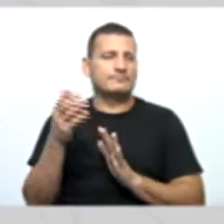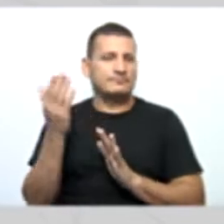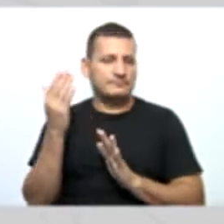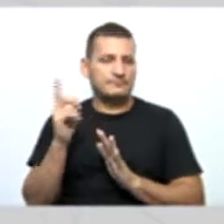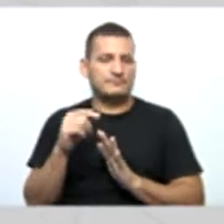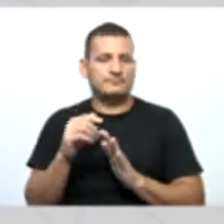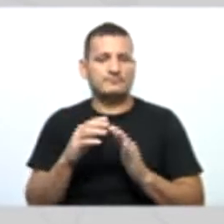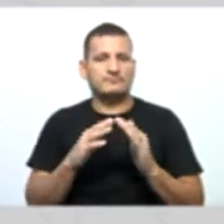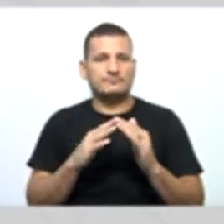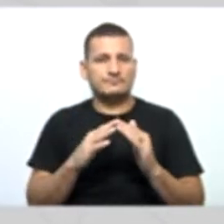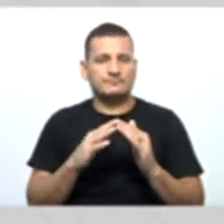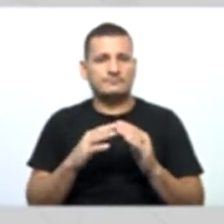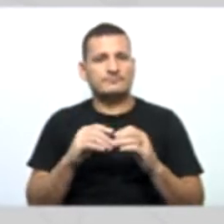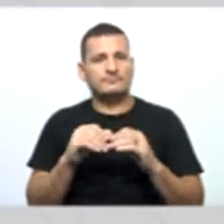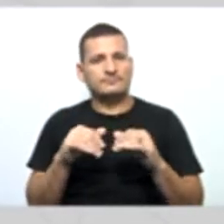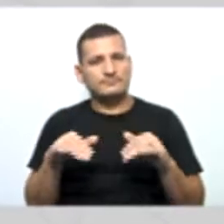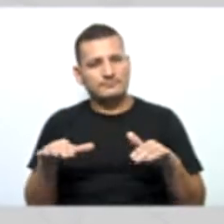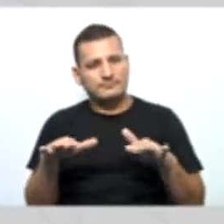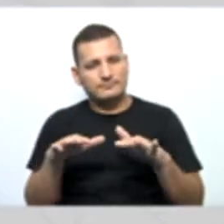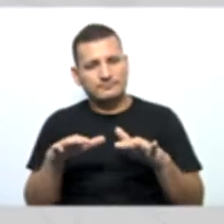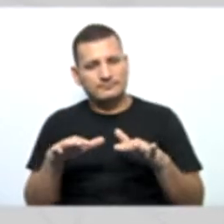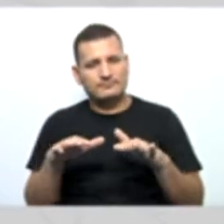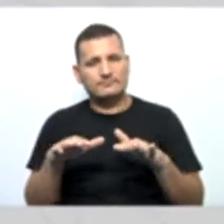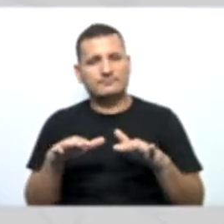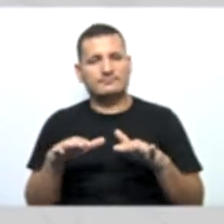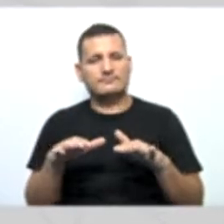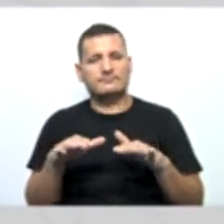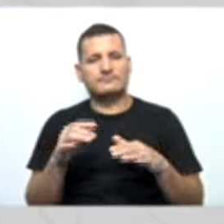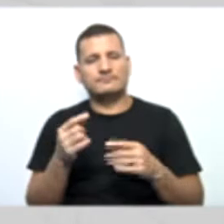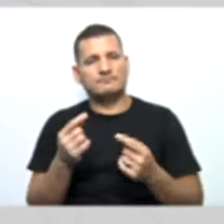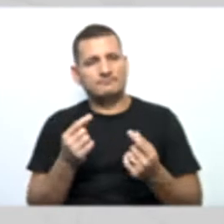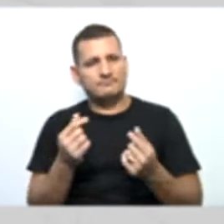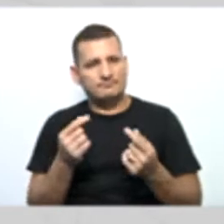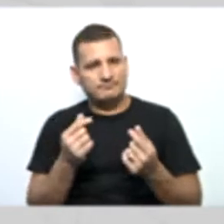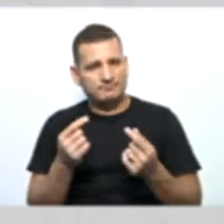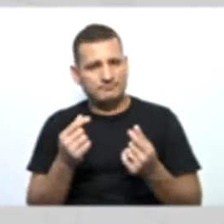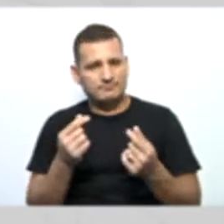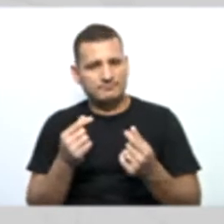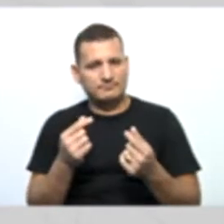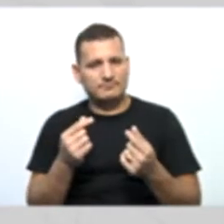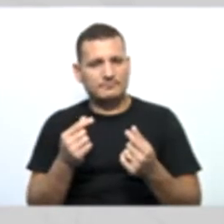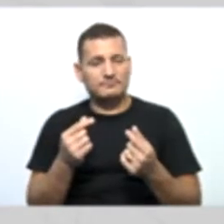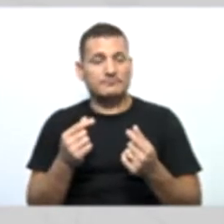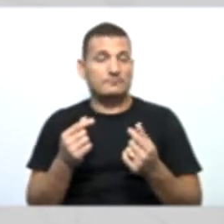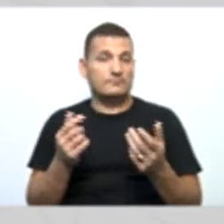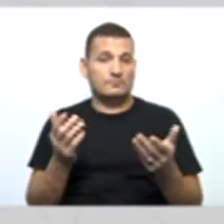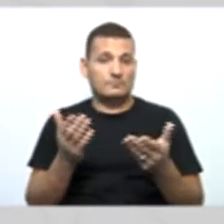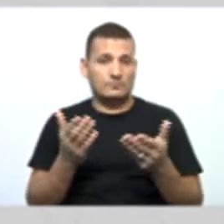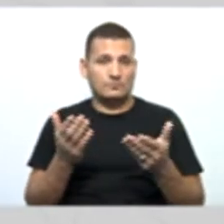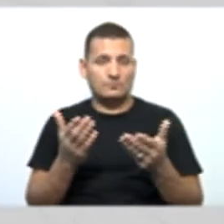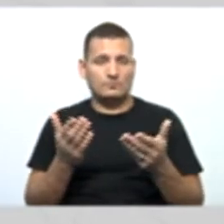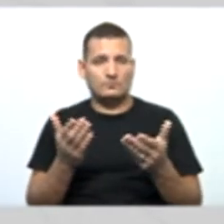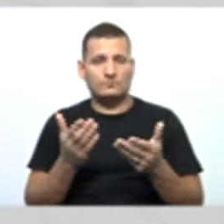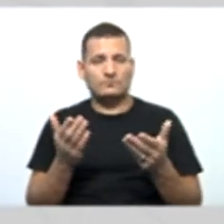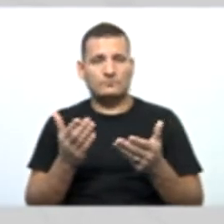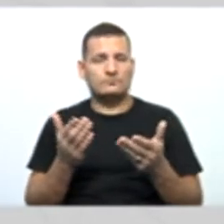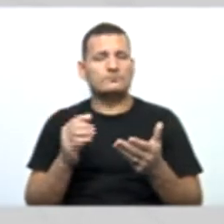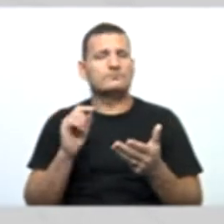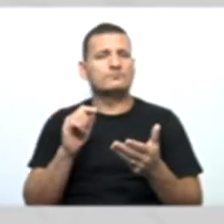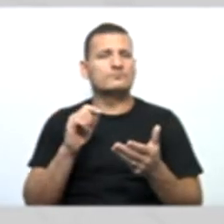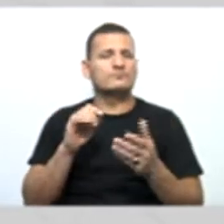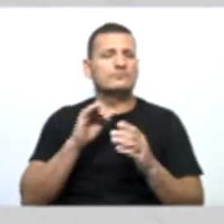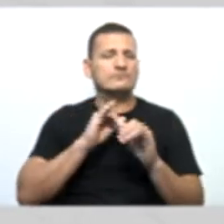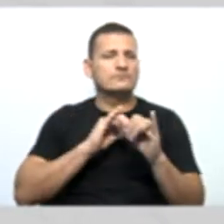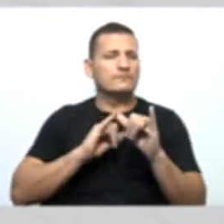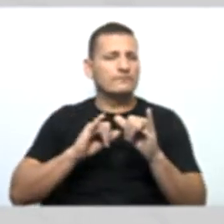Casa, terras, outros patrimônio, dinheiro. Hoje, o que a gente tem como